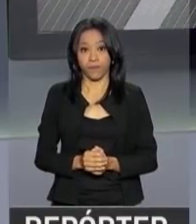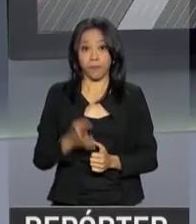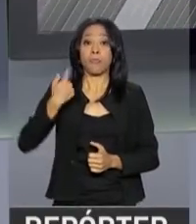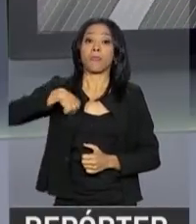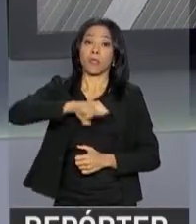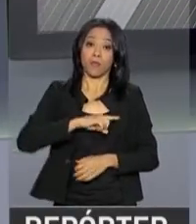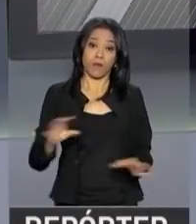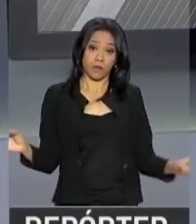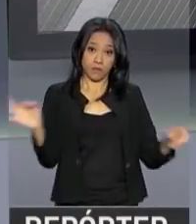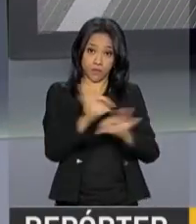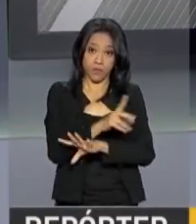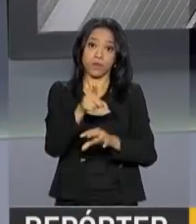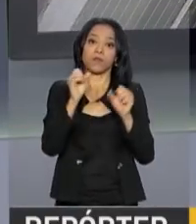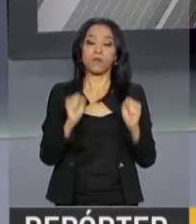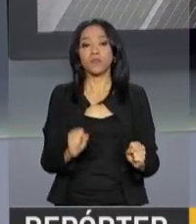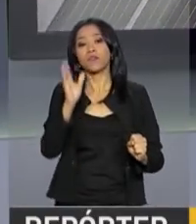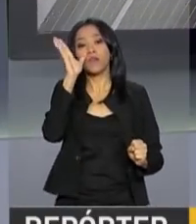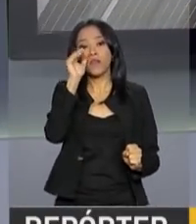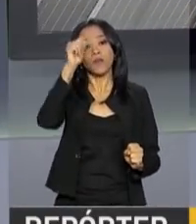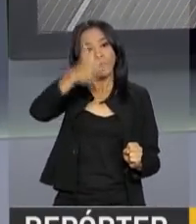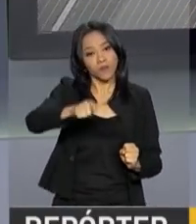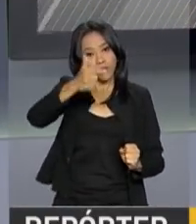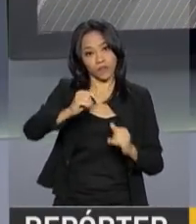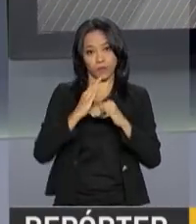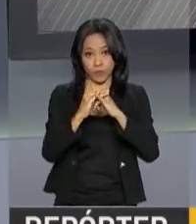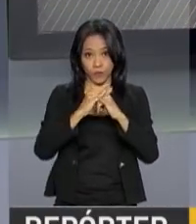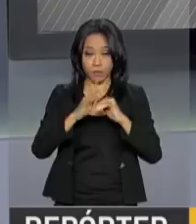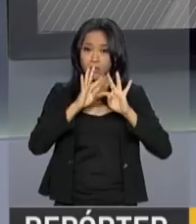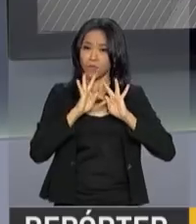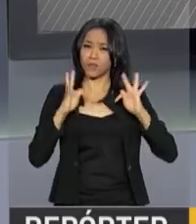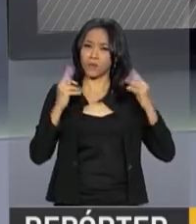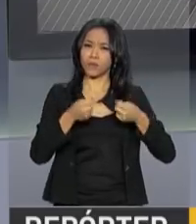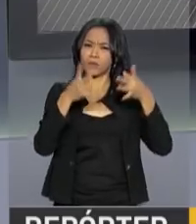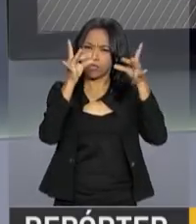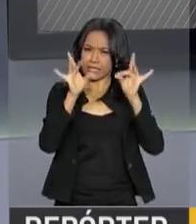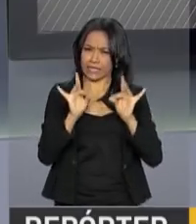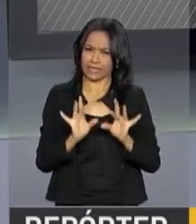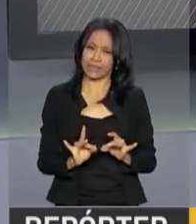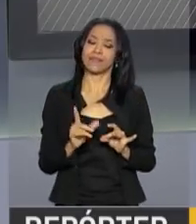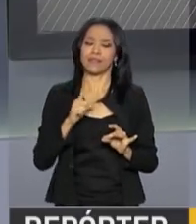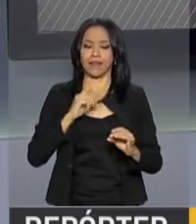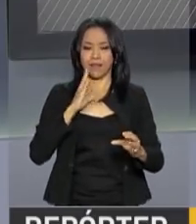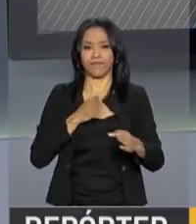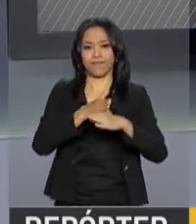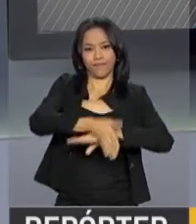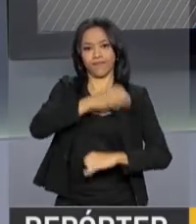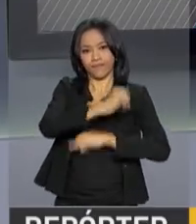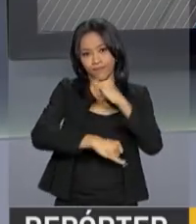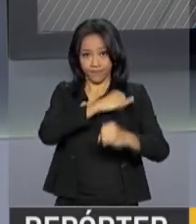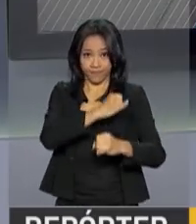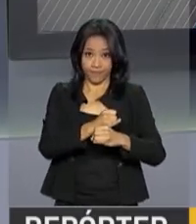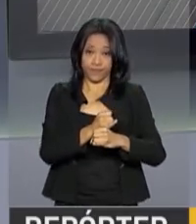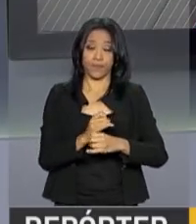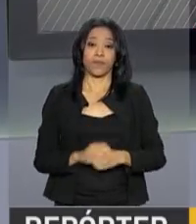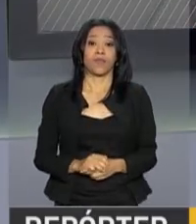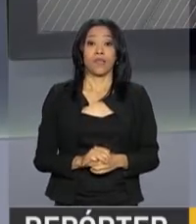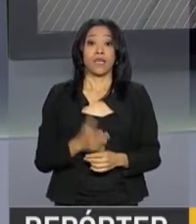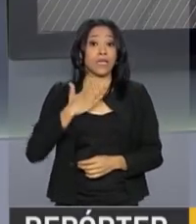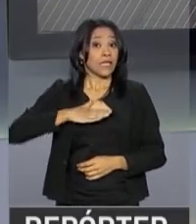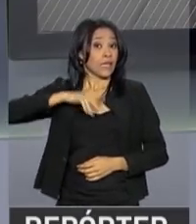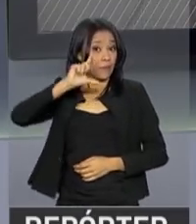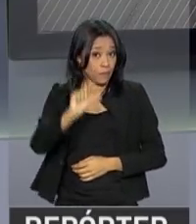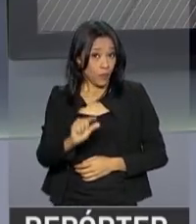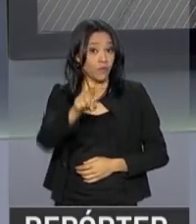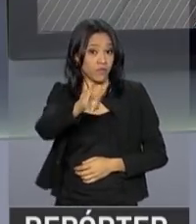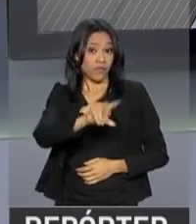nós ficamos por aqui você pode rever as reportagens no youtube e todos os detalhes também estão na página da nbr na internet daqui a